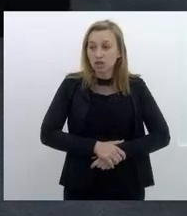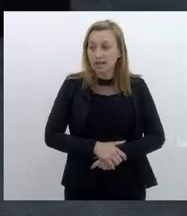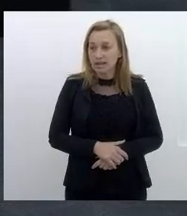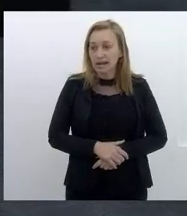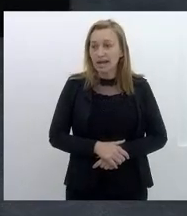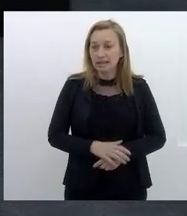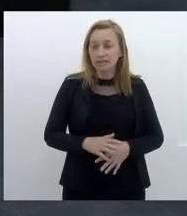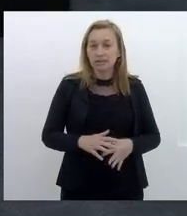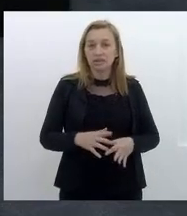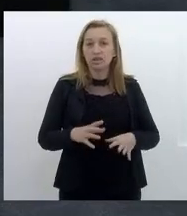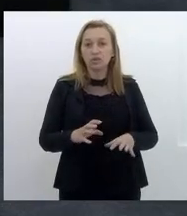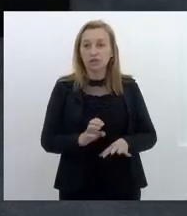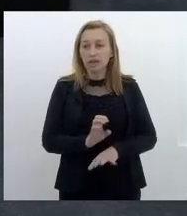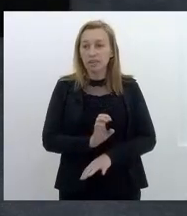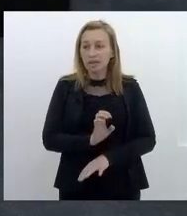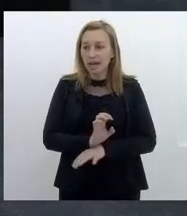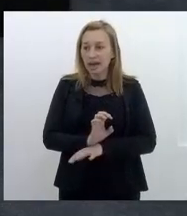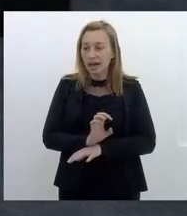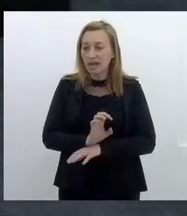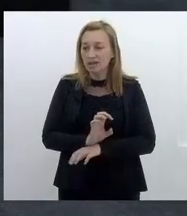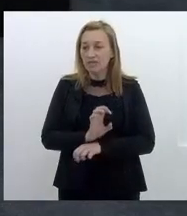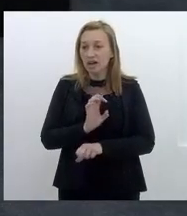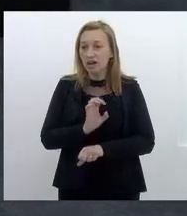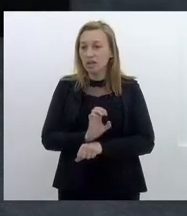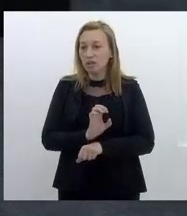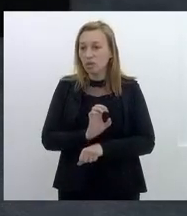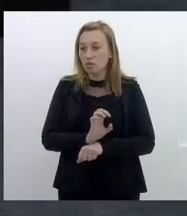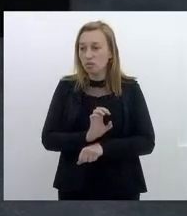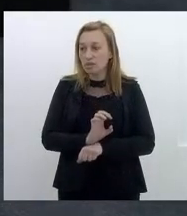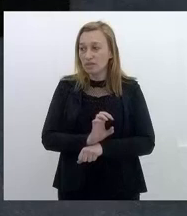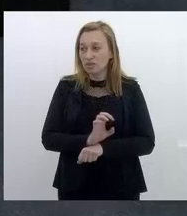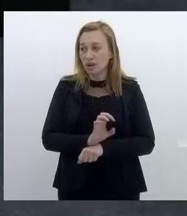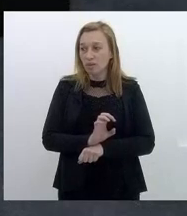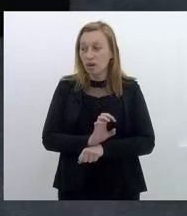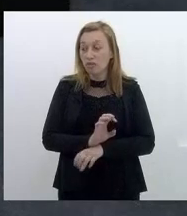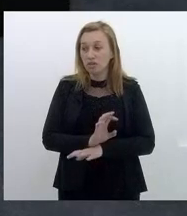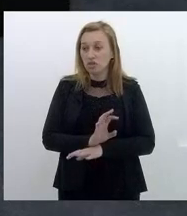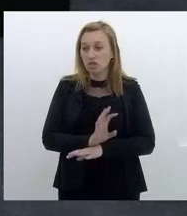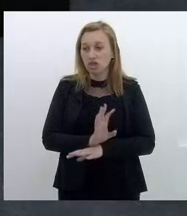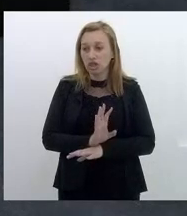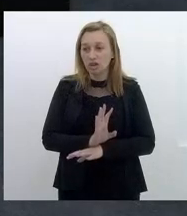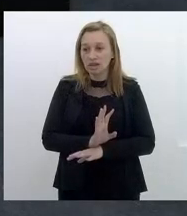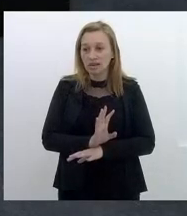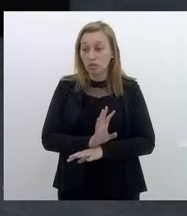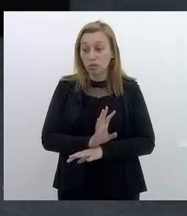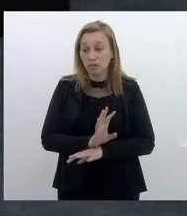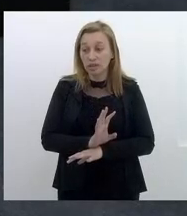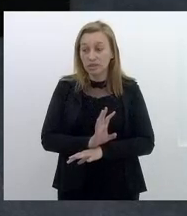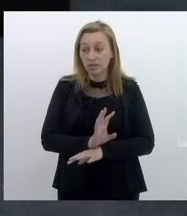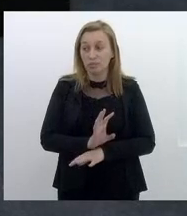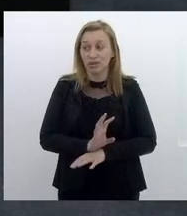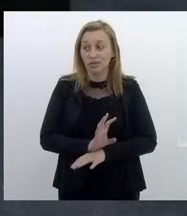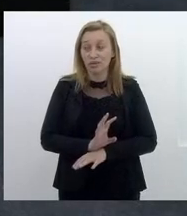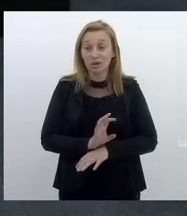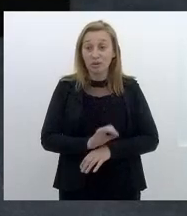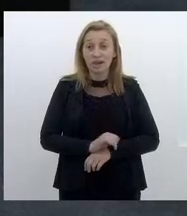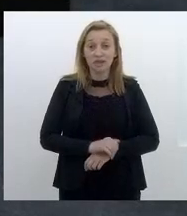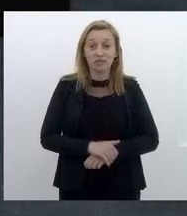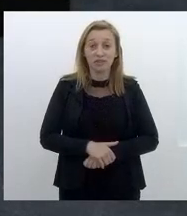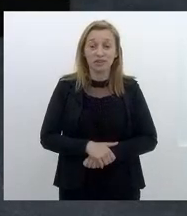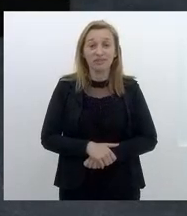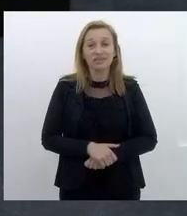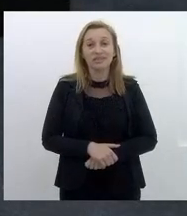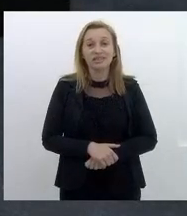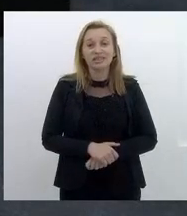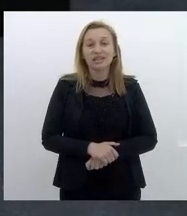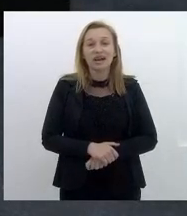é um atestado no ano de 2020 44 policiais morreram se nós pegarmos